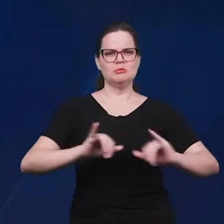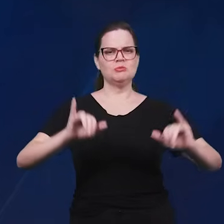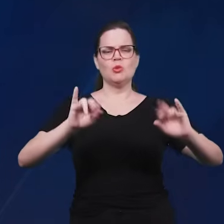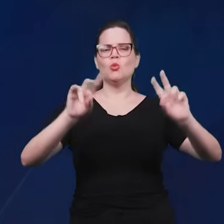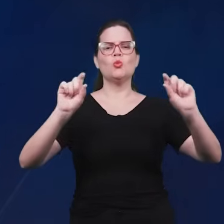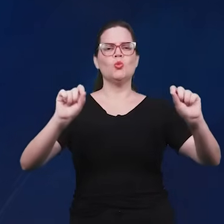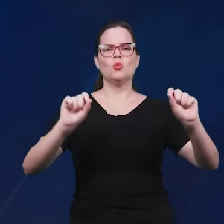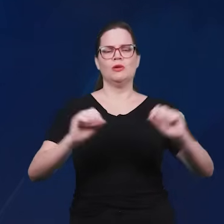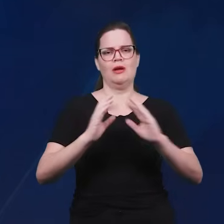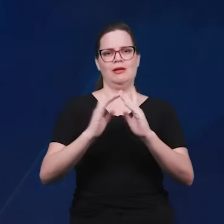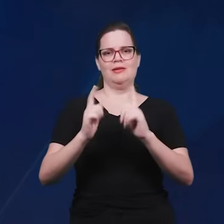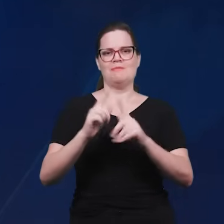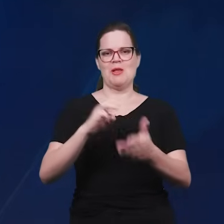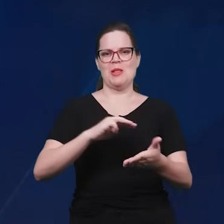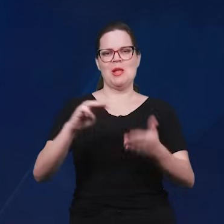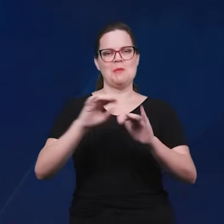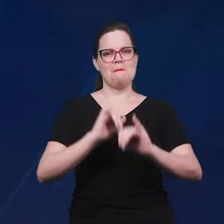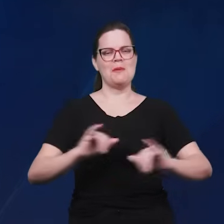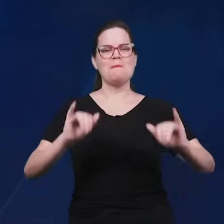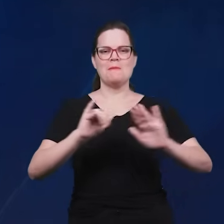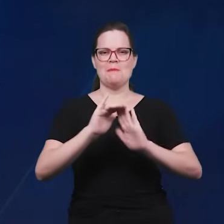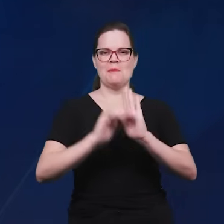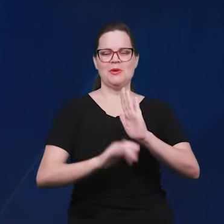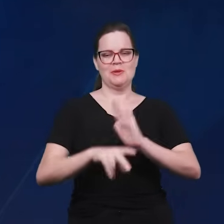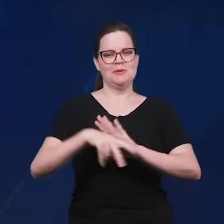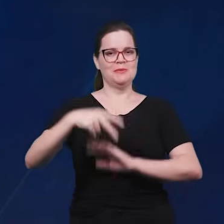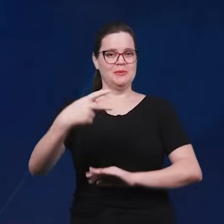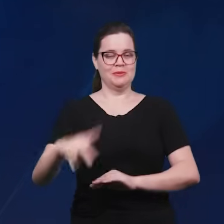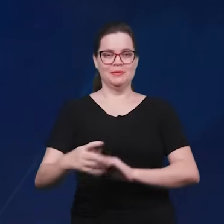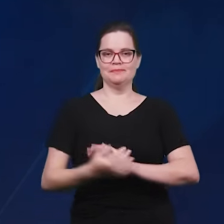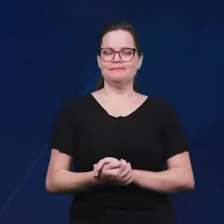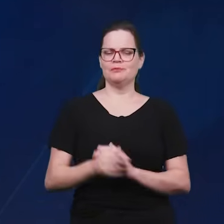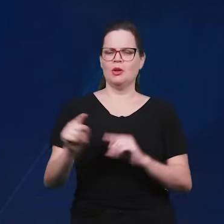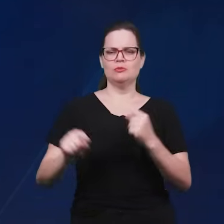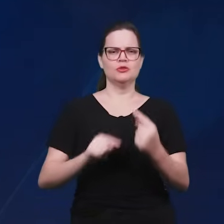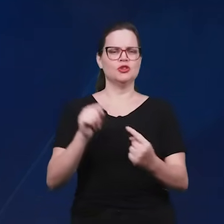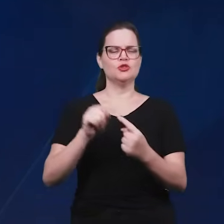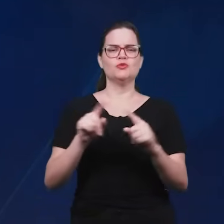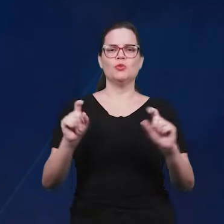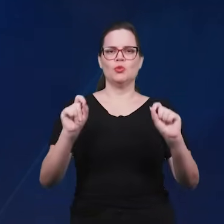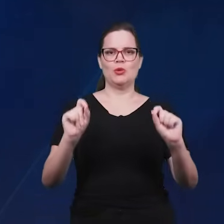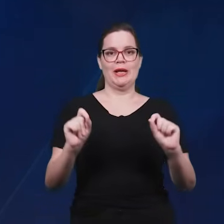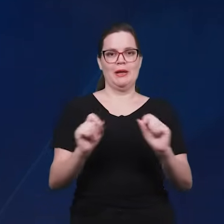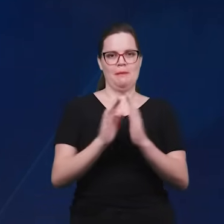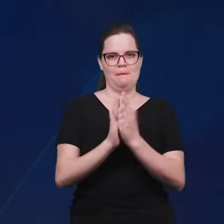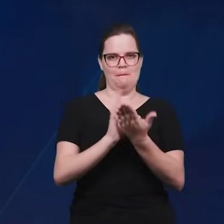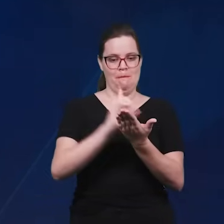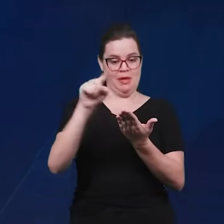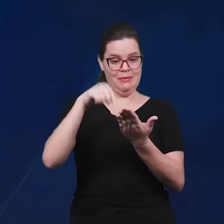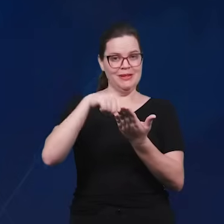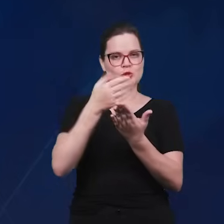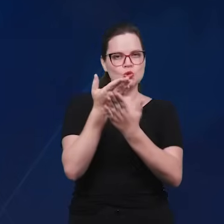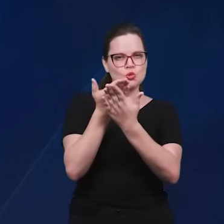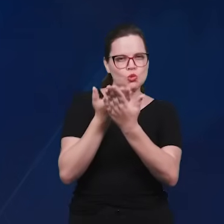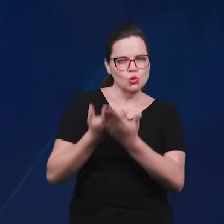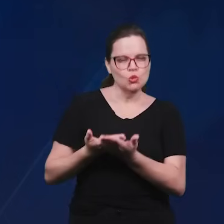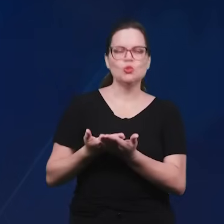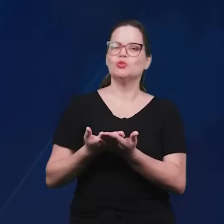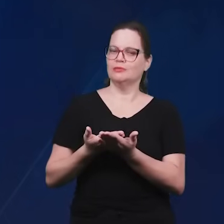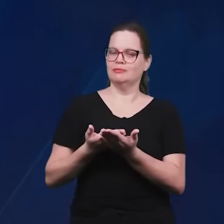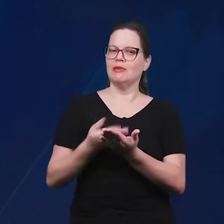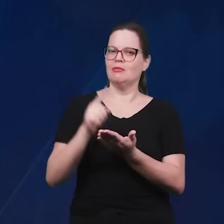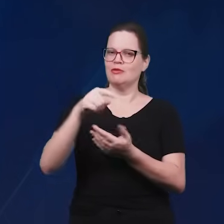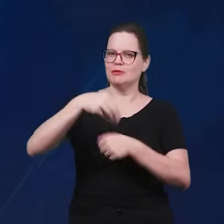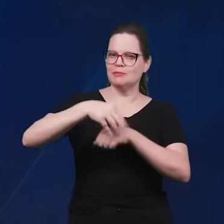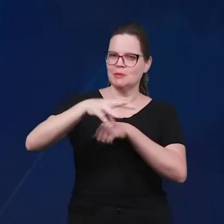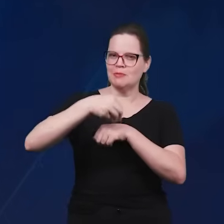programa da Igreja Cristã Maranata. Um programa com o objetivo de apresentar estudos bíblicos que são de interesse